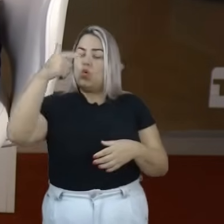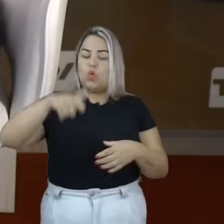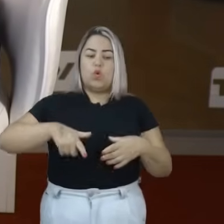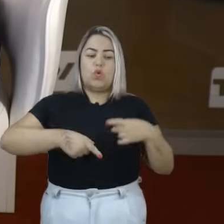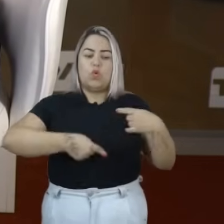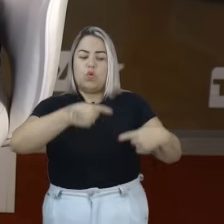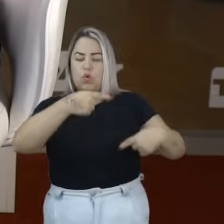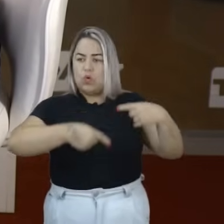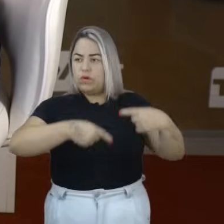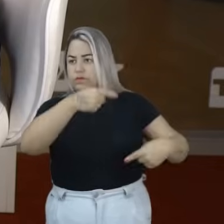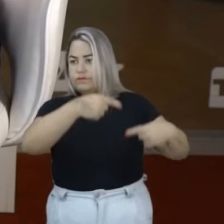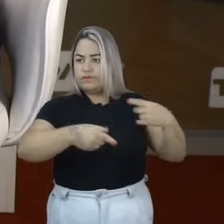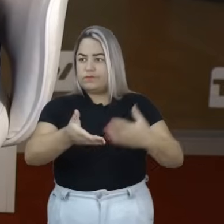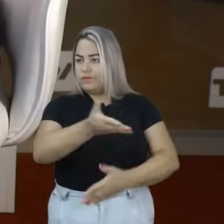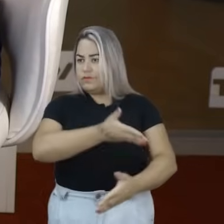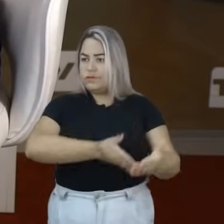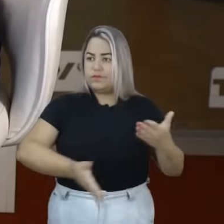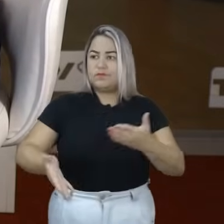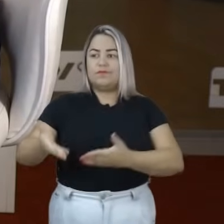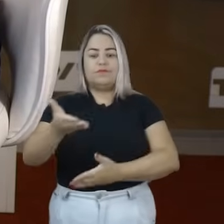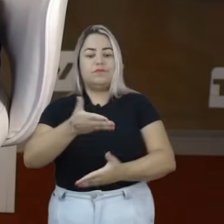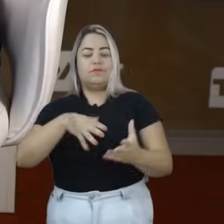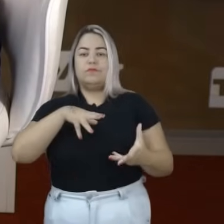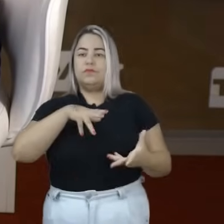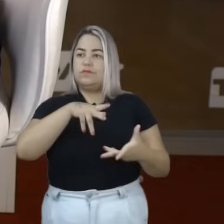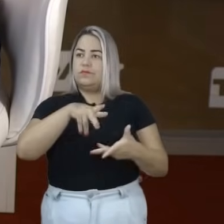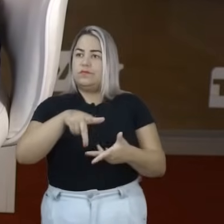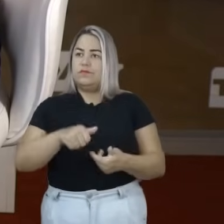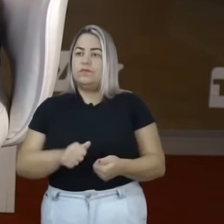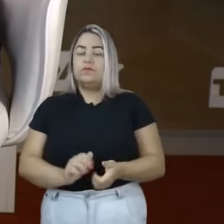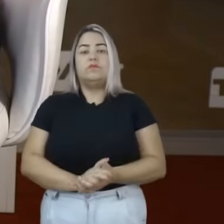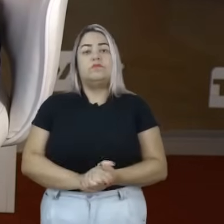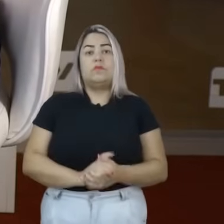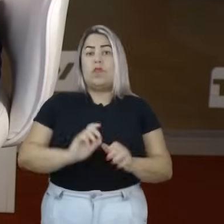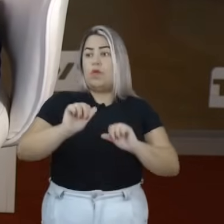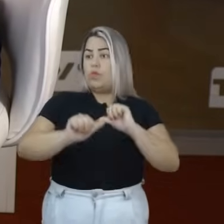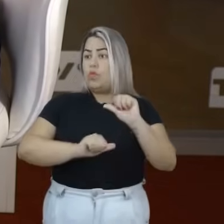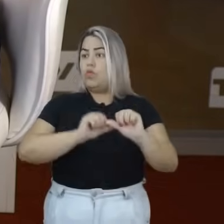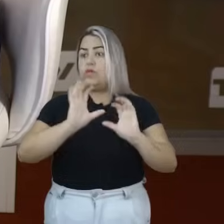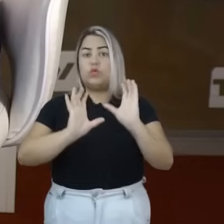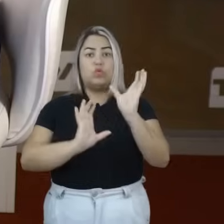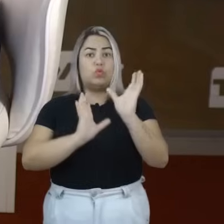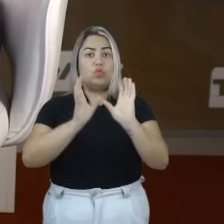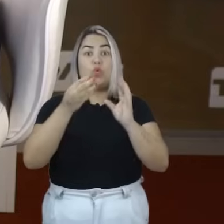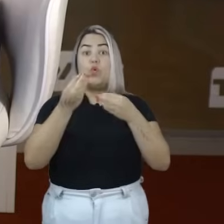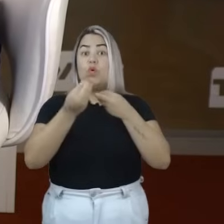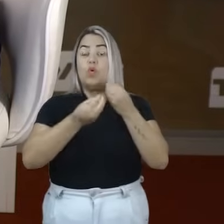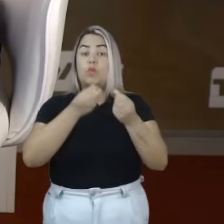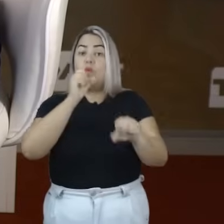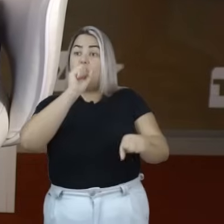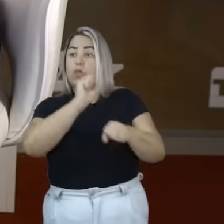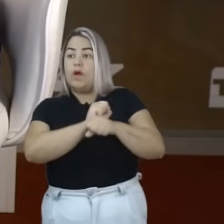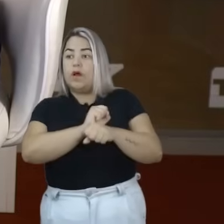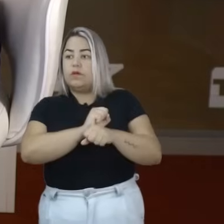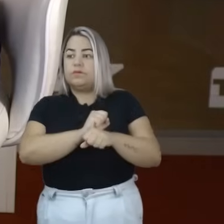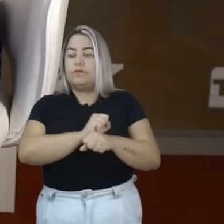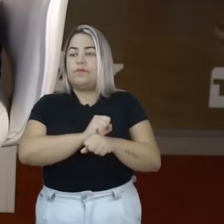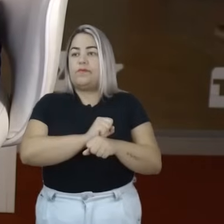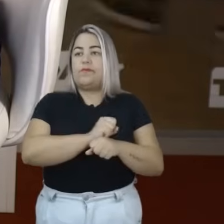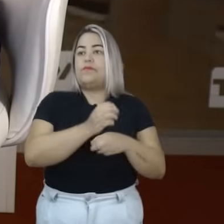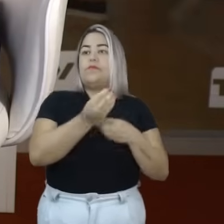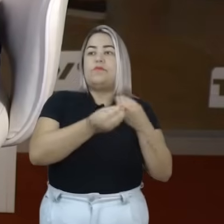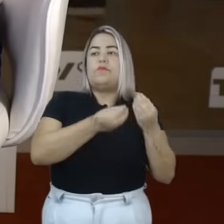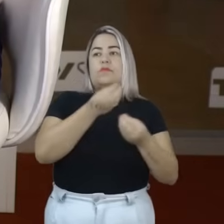dialogar com outros partidos no mundo e abraçar causas da mudança do clima, como é que a gente contém aqui, como é que a